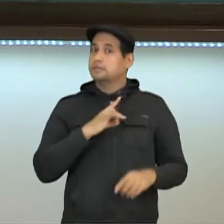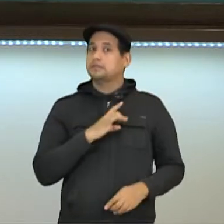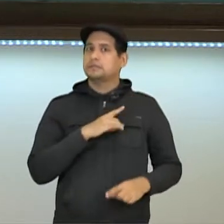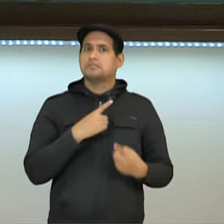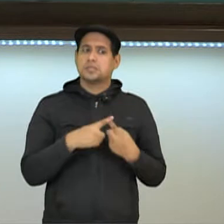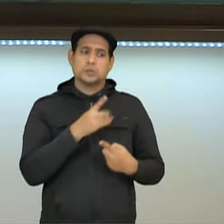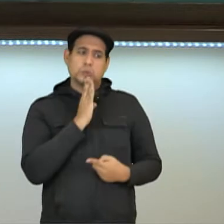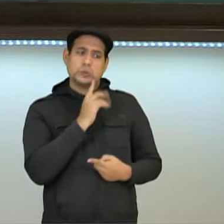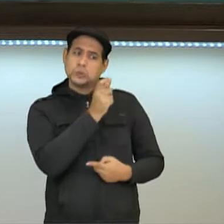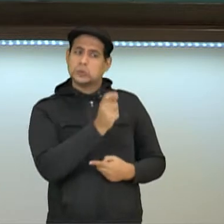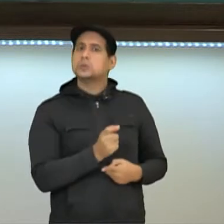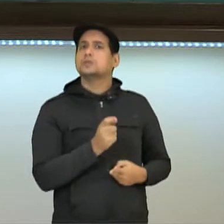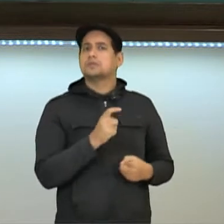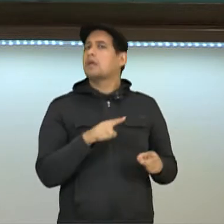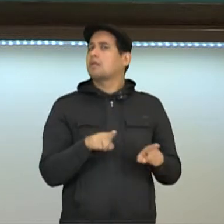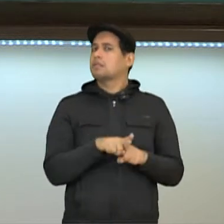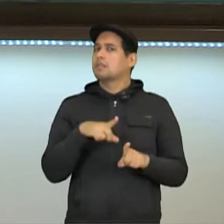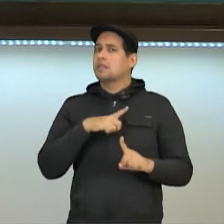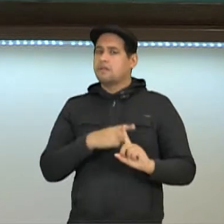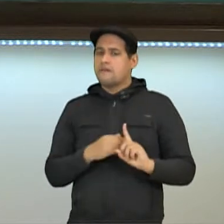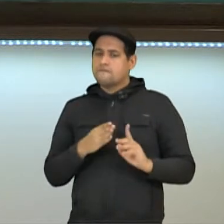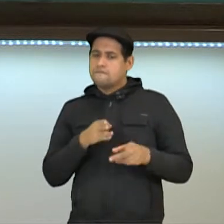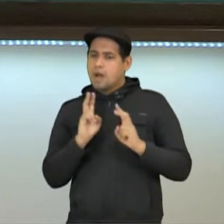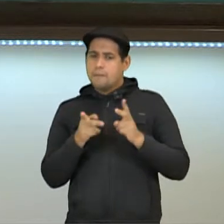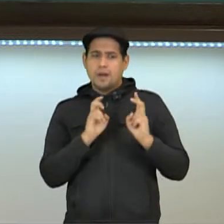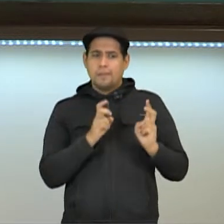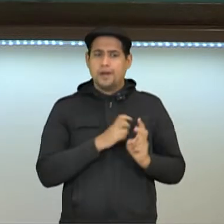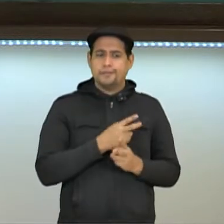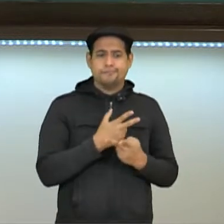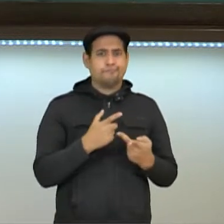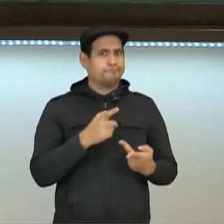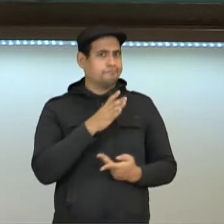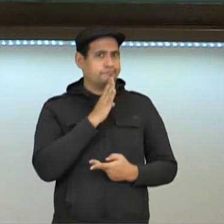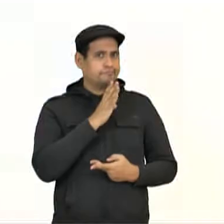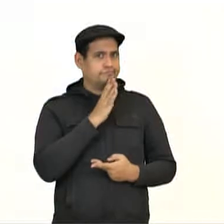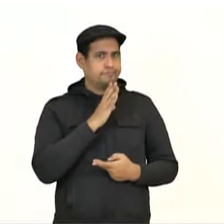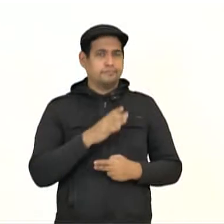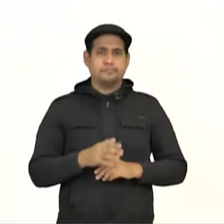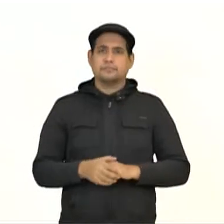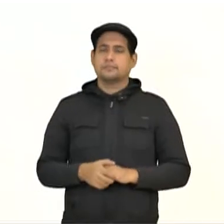era o desconhecido. Eles estavam enfrentando ali o desconhecido.